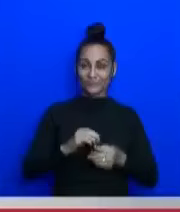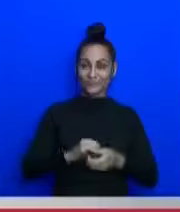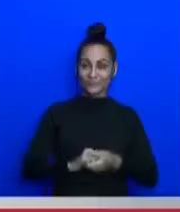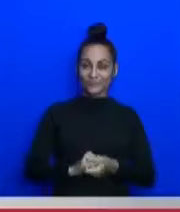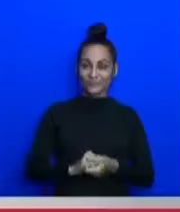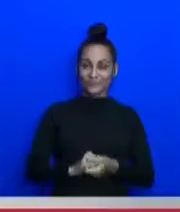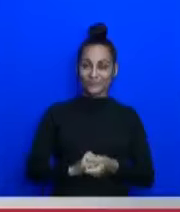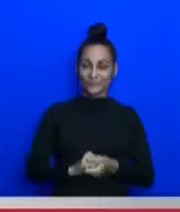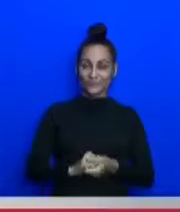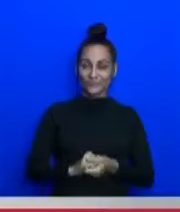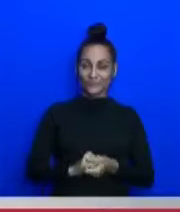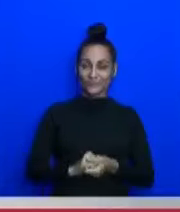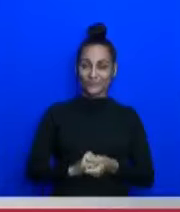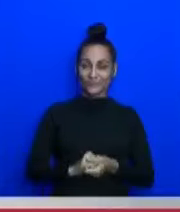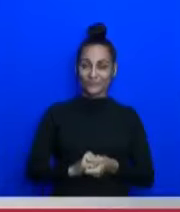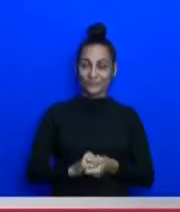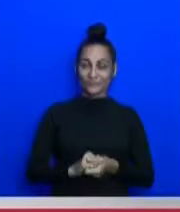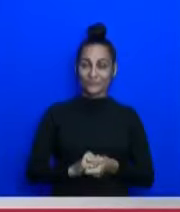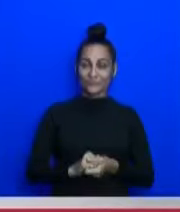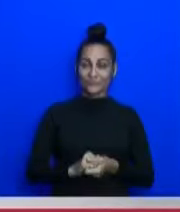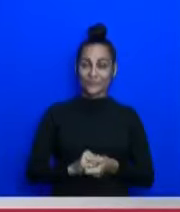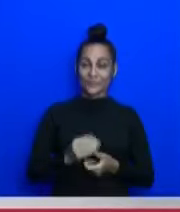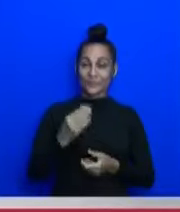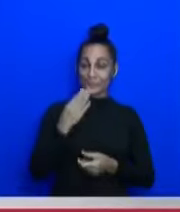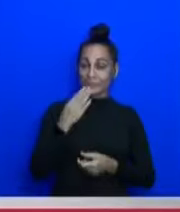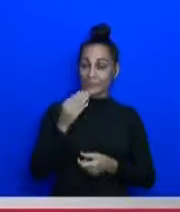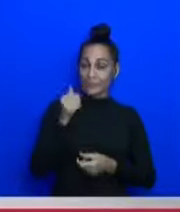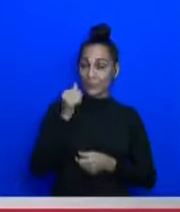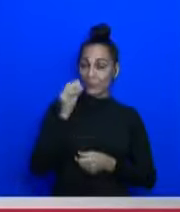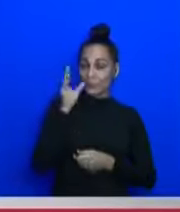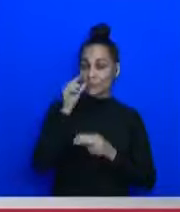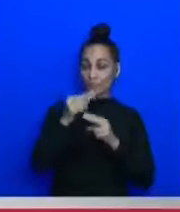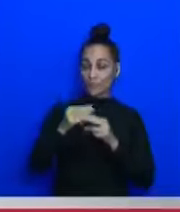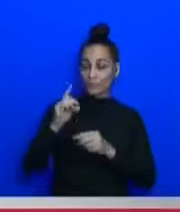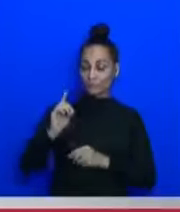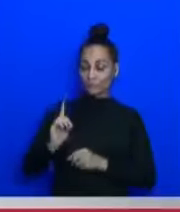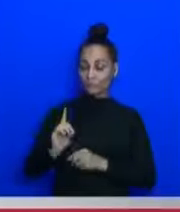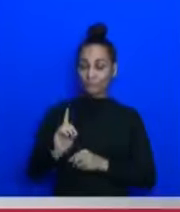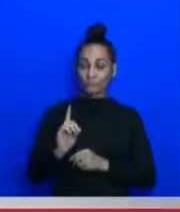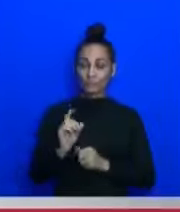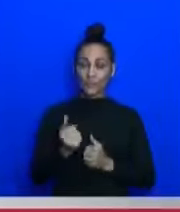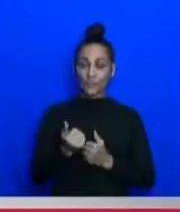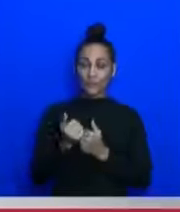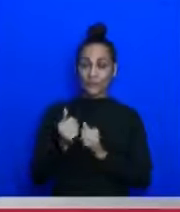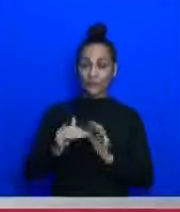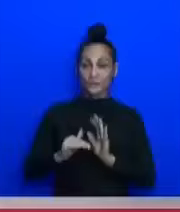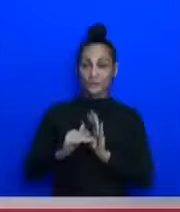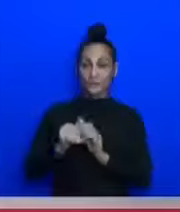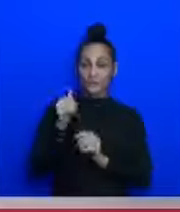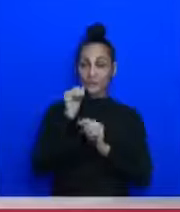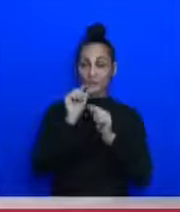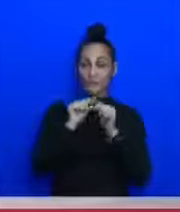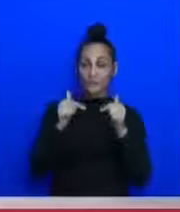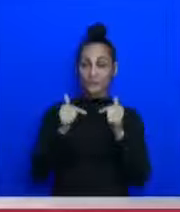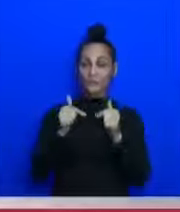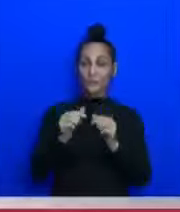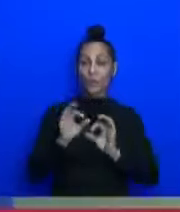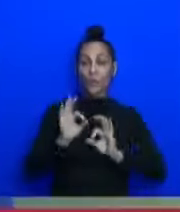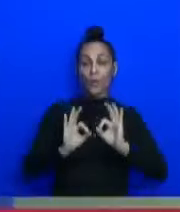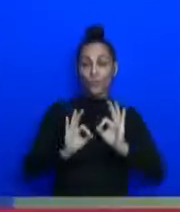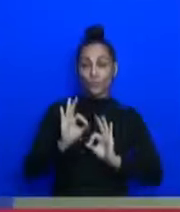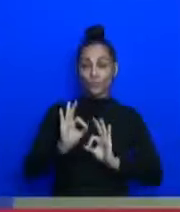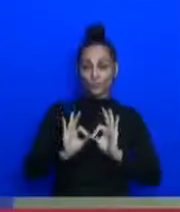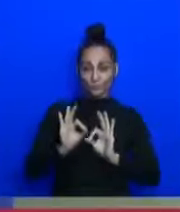loterias.caixa.gov.br. Primeiro sorteio está validado, então eu peço para que entre, por gentileza, o nosso colega da Caixa, o Sidney, auxiliado pela nossa garota da sorte, a Juliana, que farão